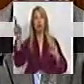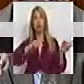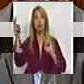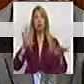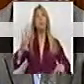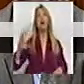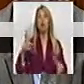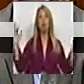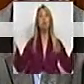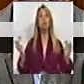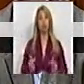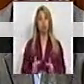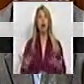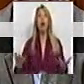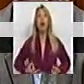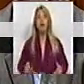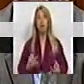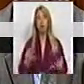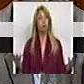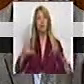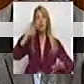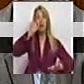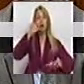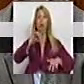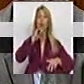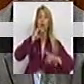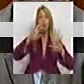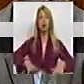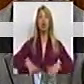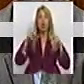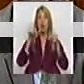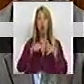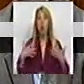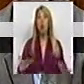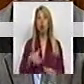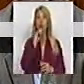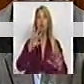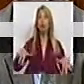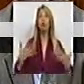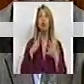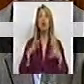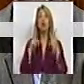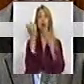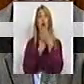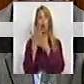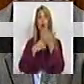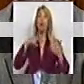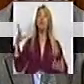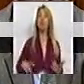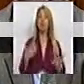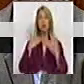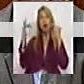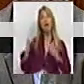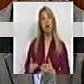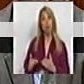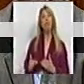substancialmente o nosso potencial de crescimento. Hoje, o potencial de crescimento da economia portuguesa é inferior ao que tínhamos há